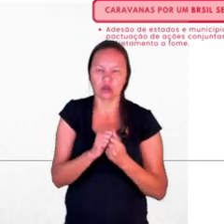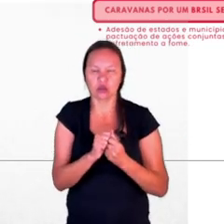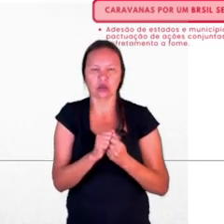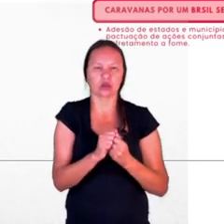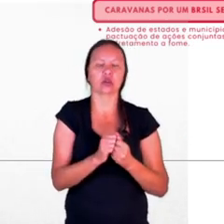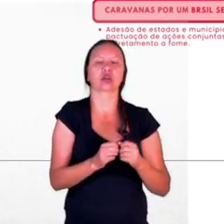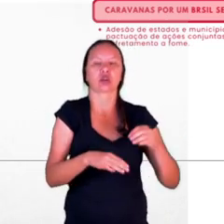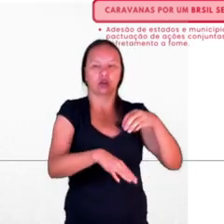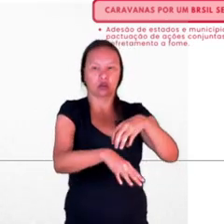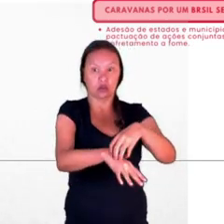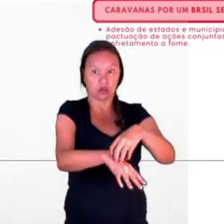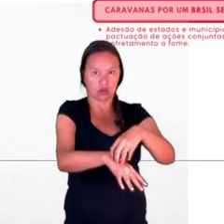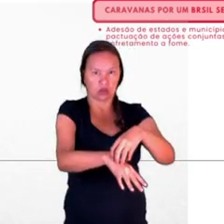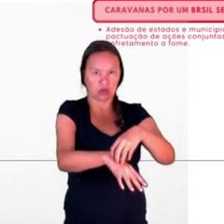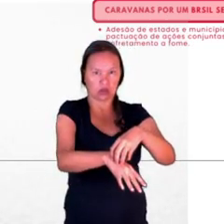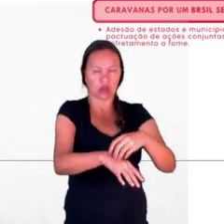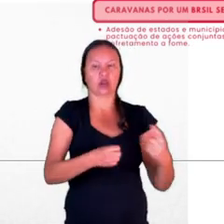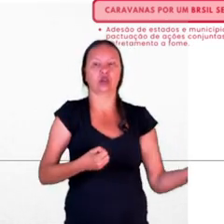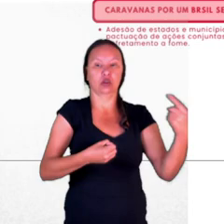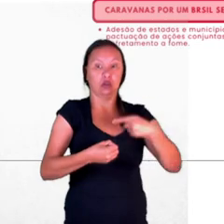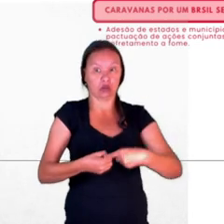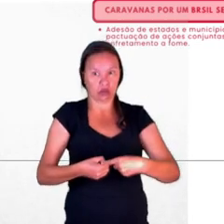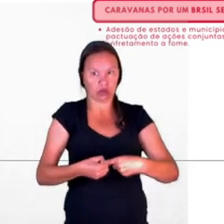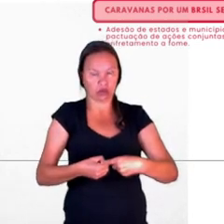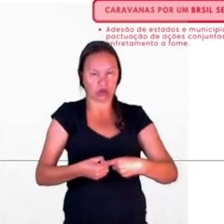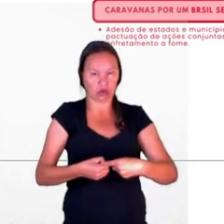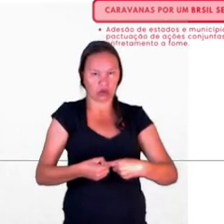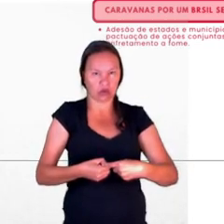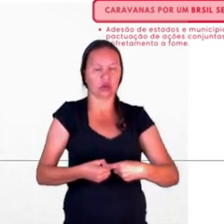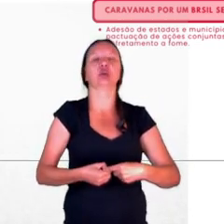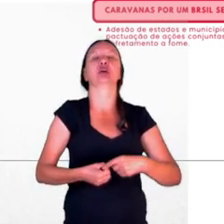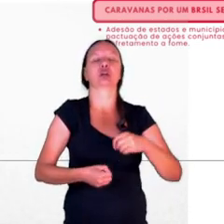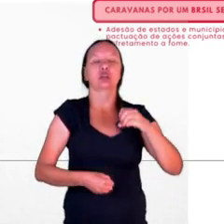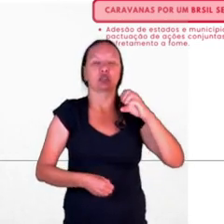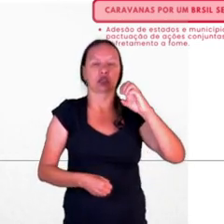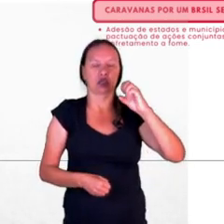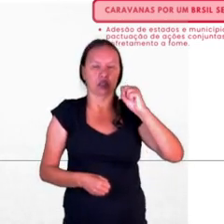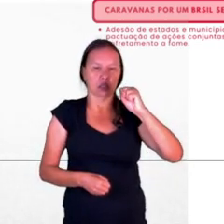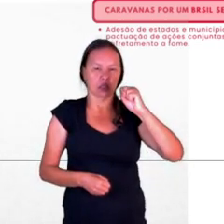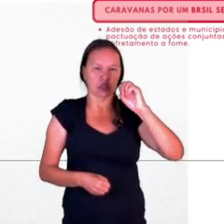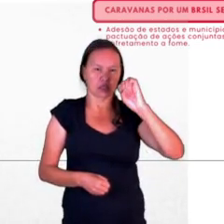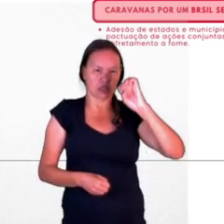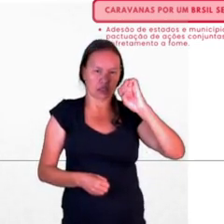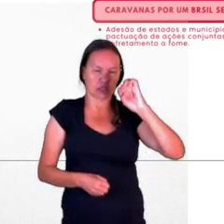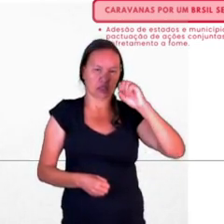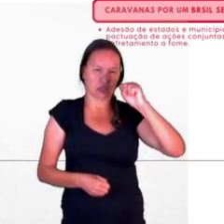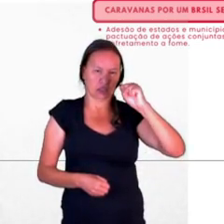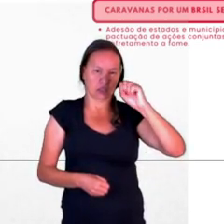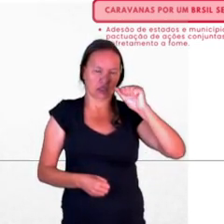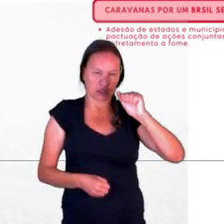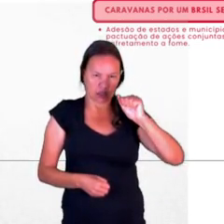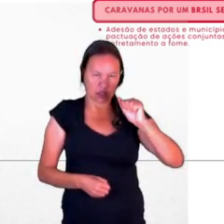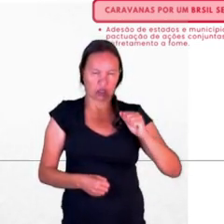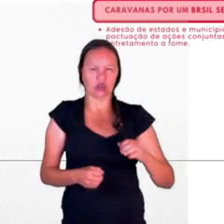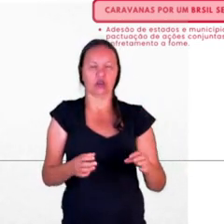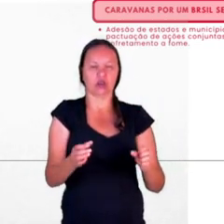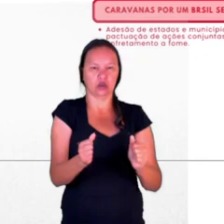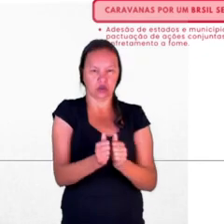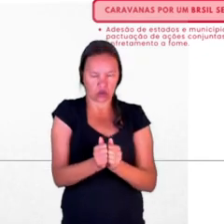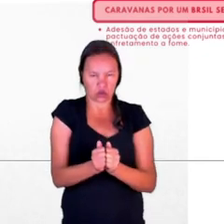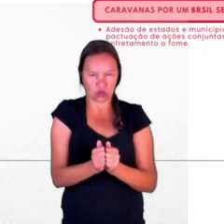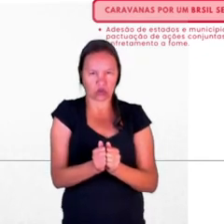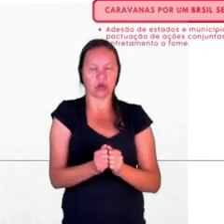centralidade né Não só a retomada do sisan do sistema de segurança alimentária nutricional mas justamente na